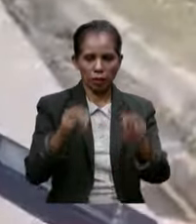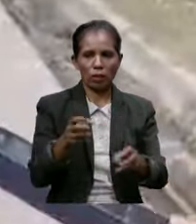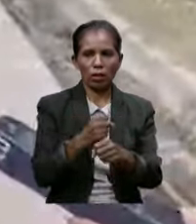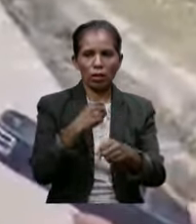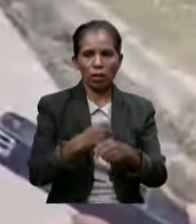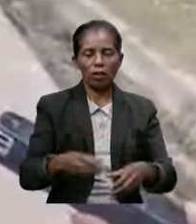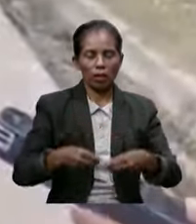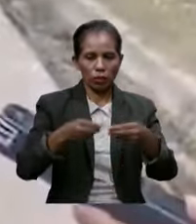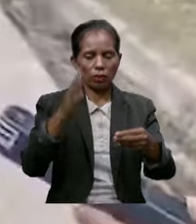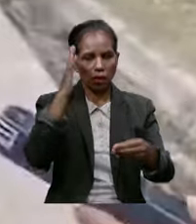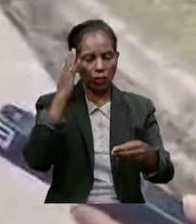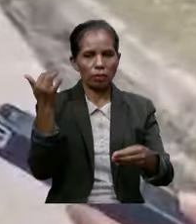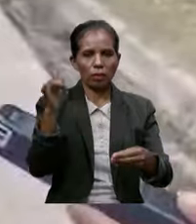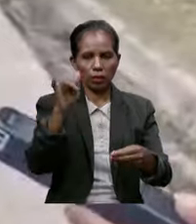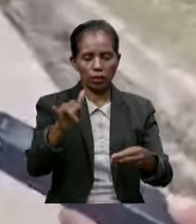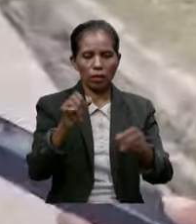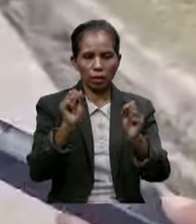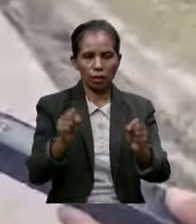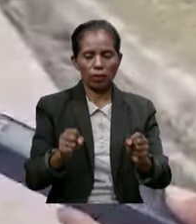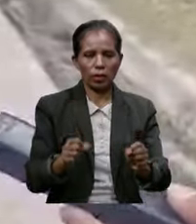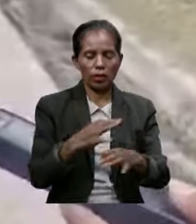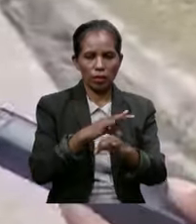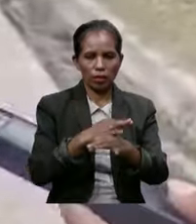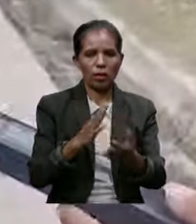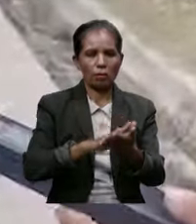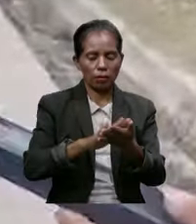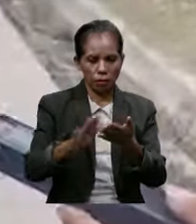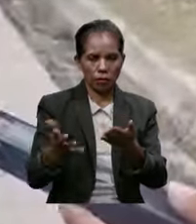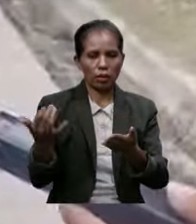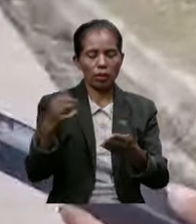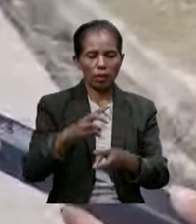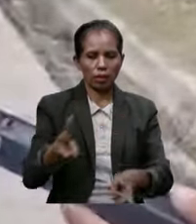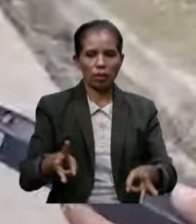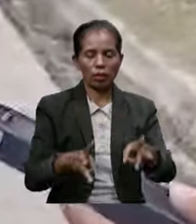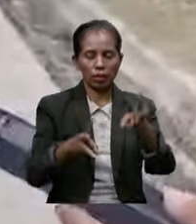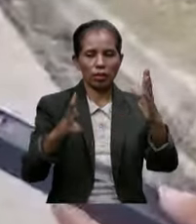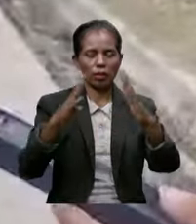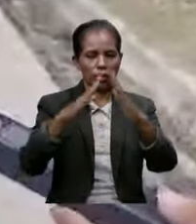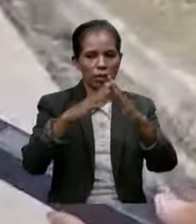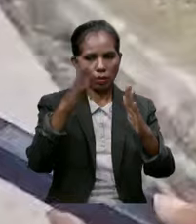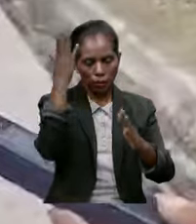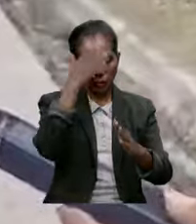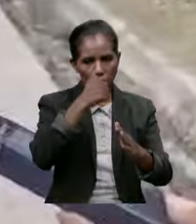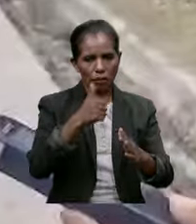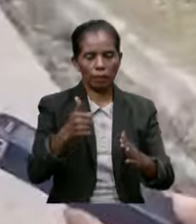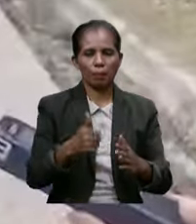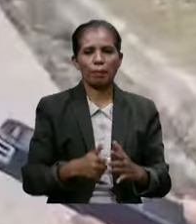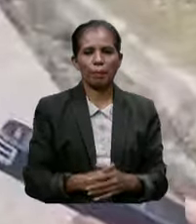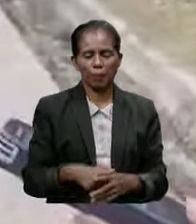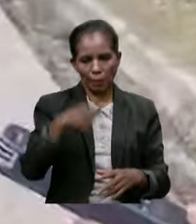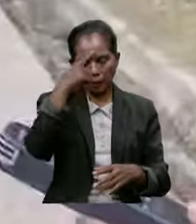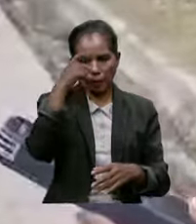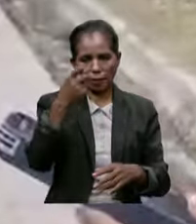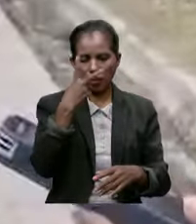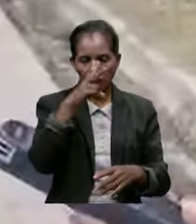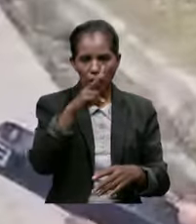pohano em Basira e nebe maktek Basira tem que laho cidade Bocau Nefura tama até